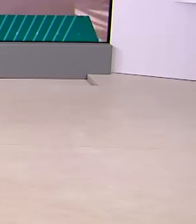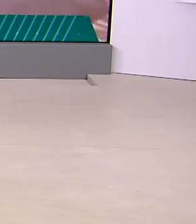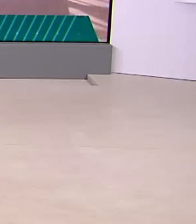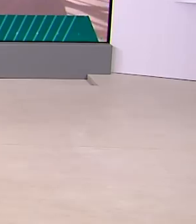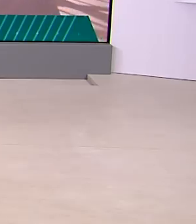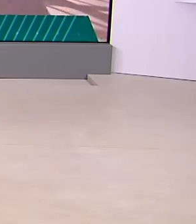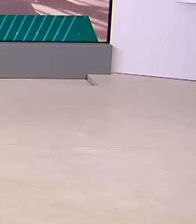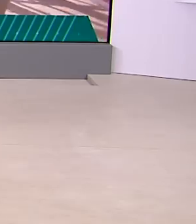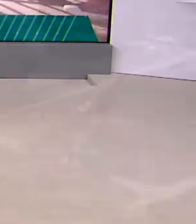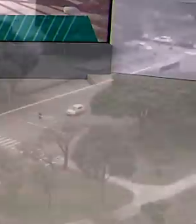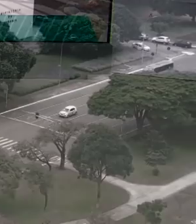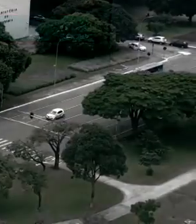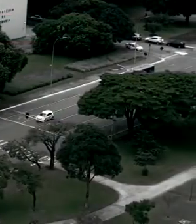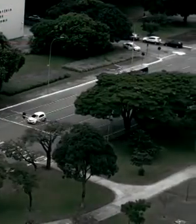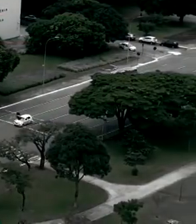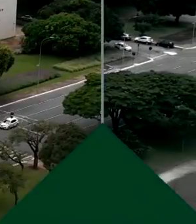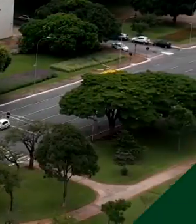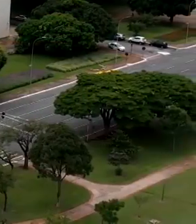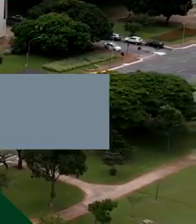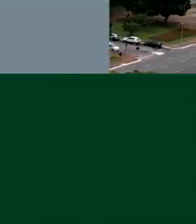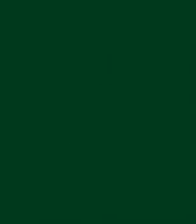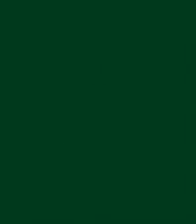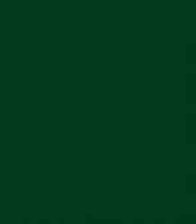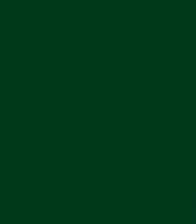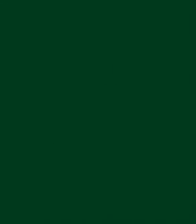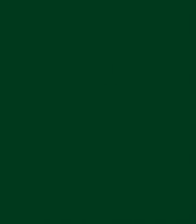já está no ar e